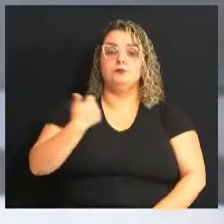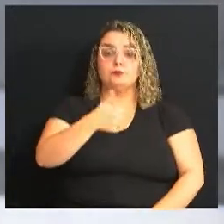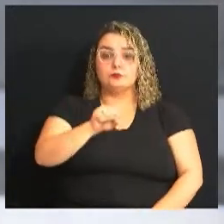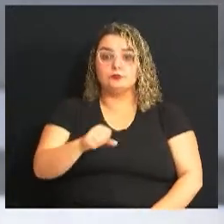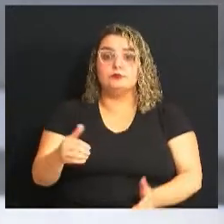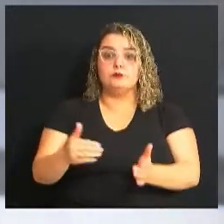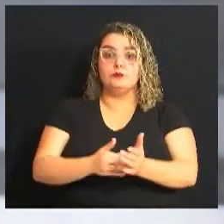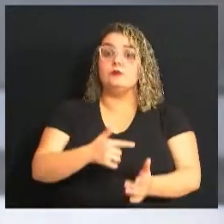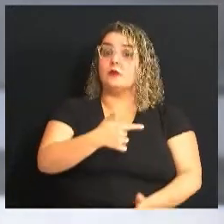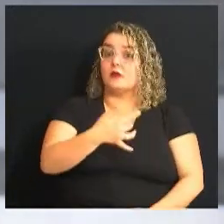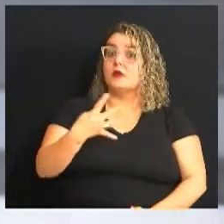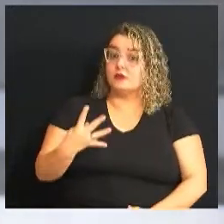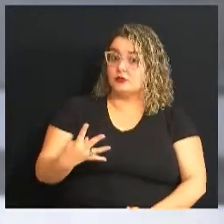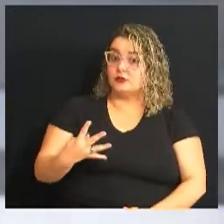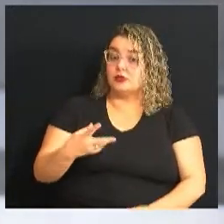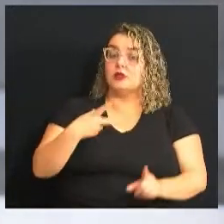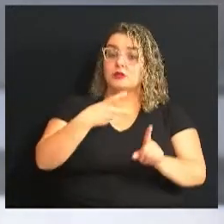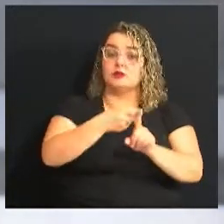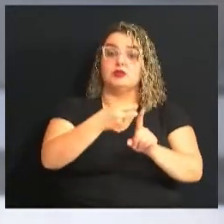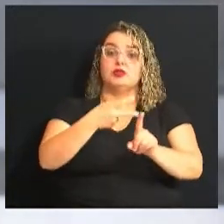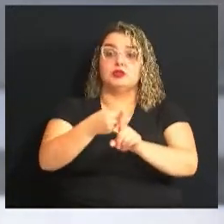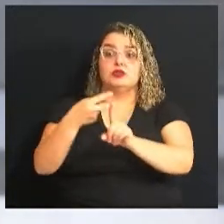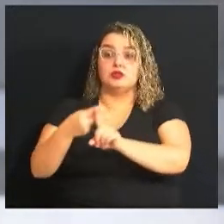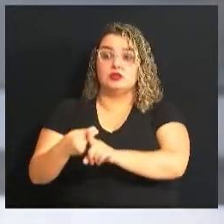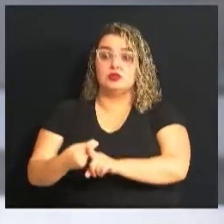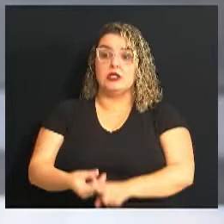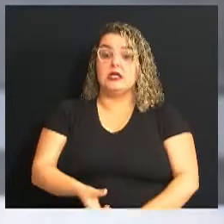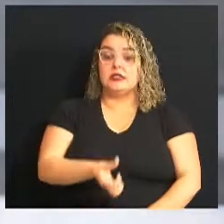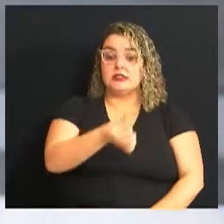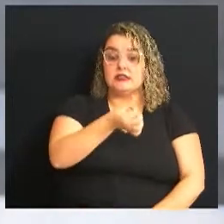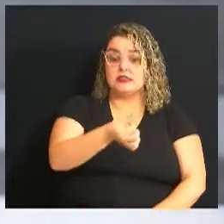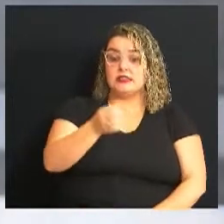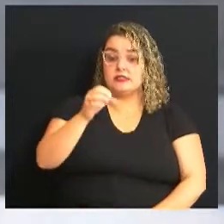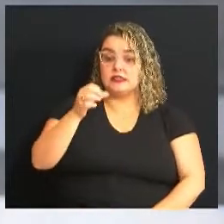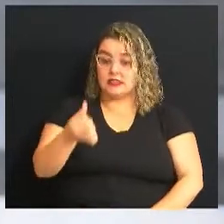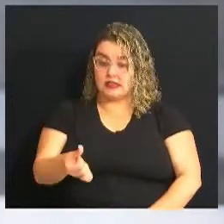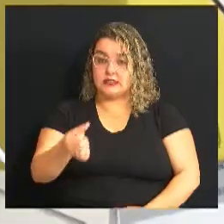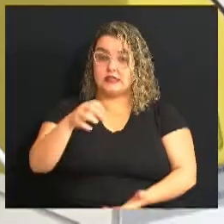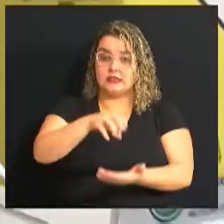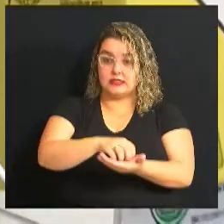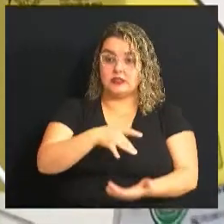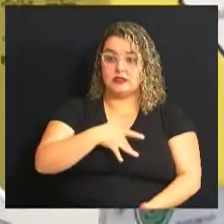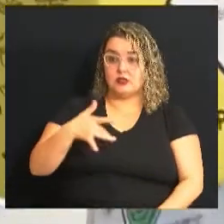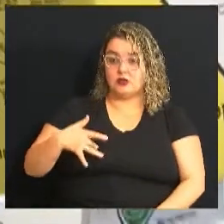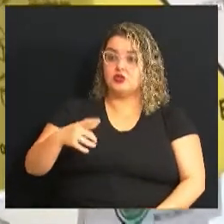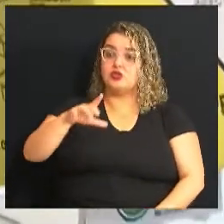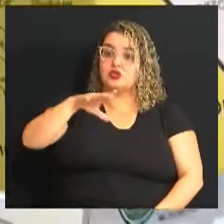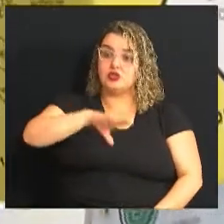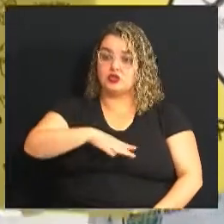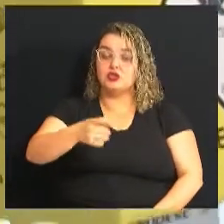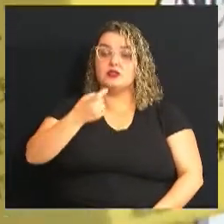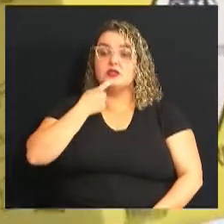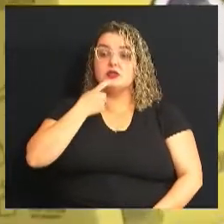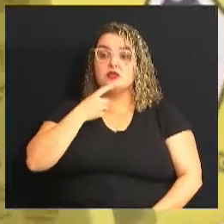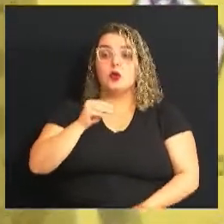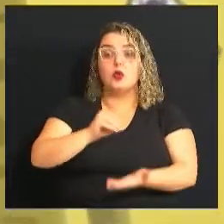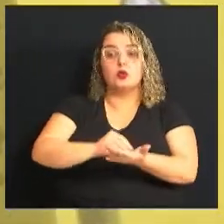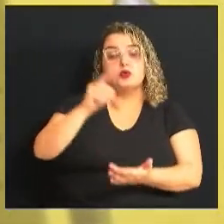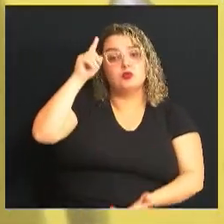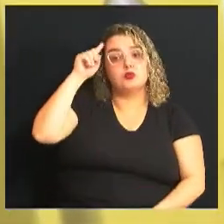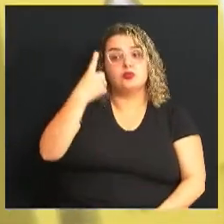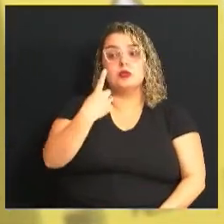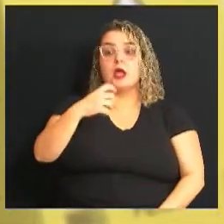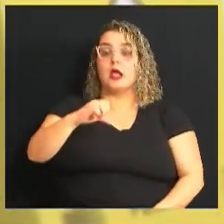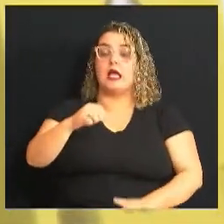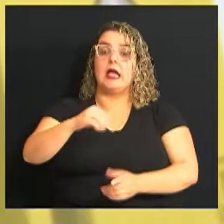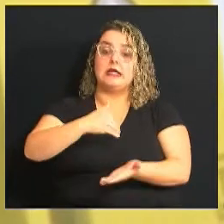idade. As vacinas estão sendo aplicadas em 66 centros de saúde de Campinas. No último dia 19, a Secretaria